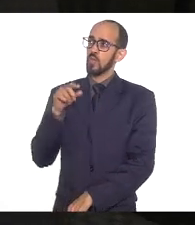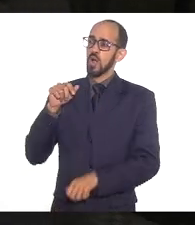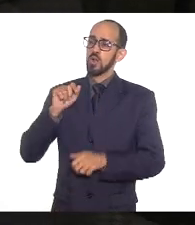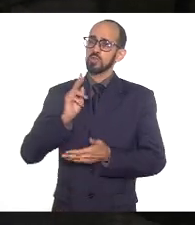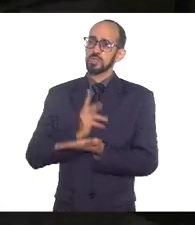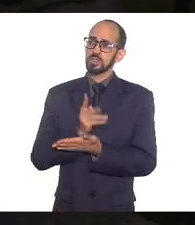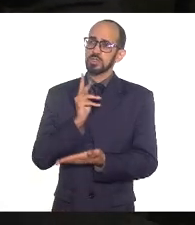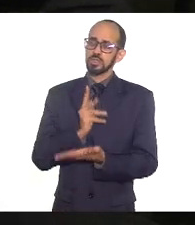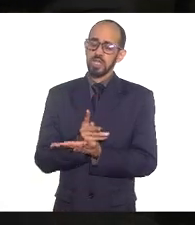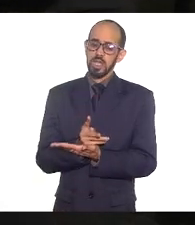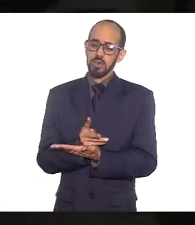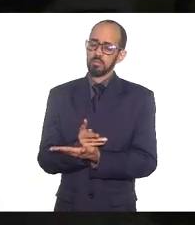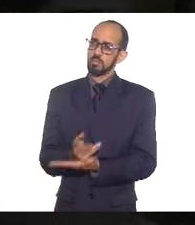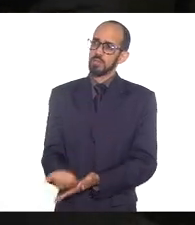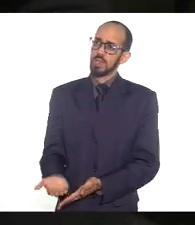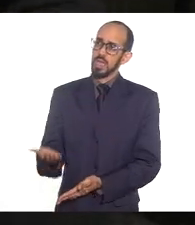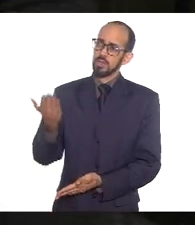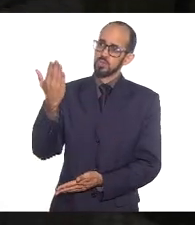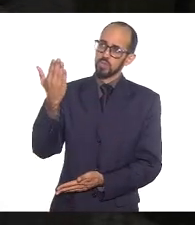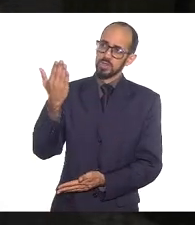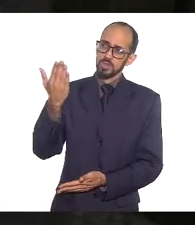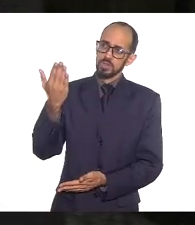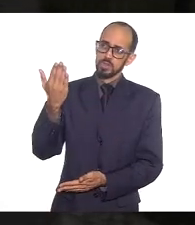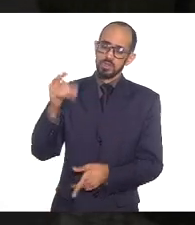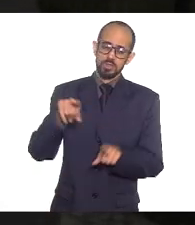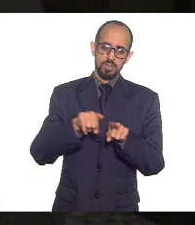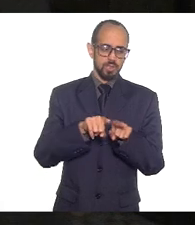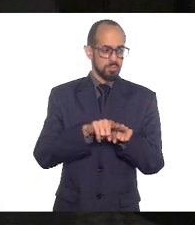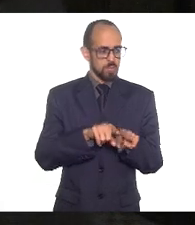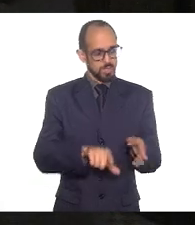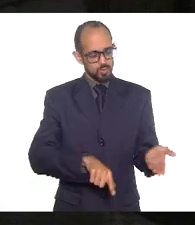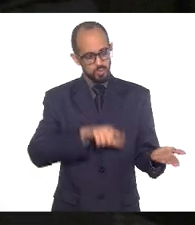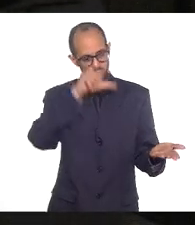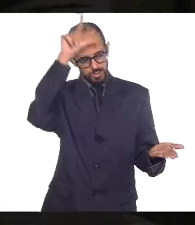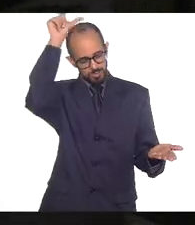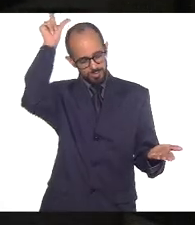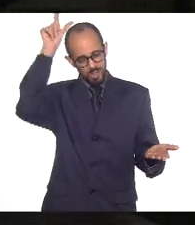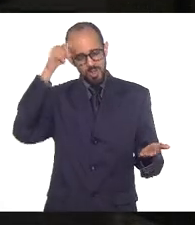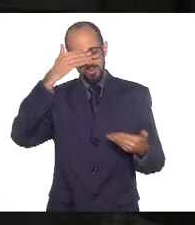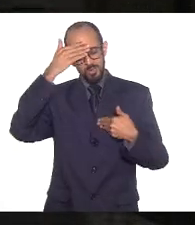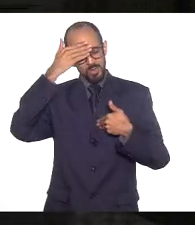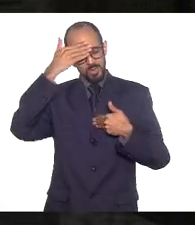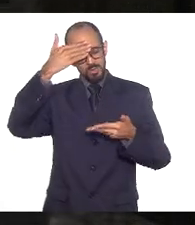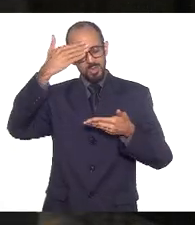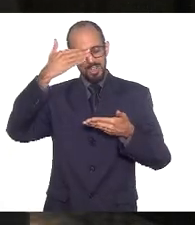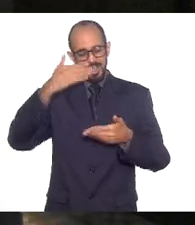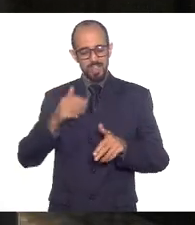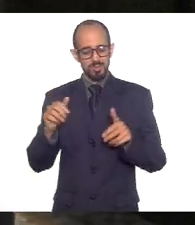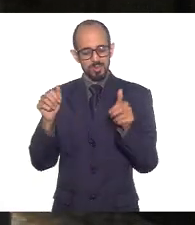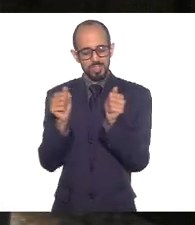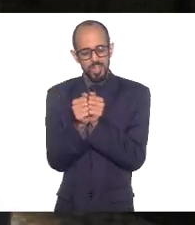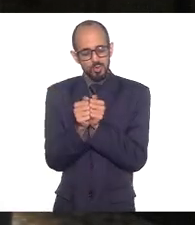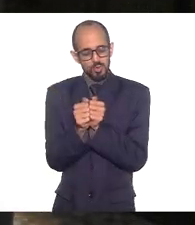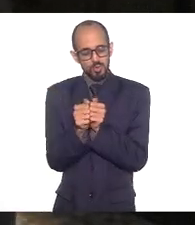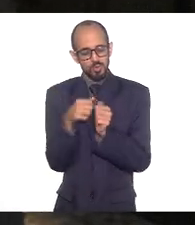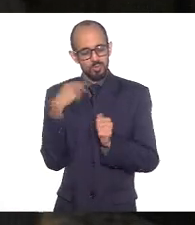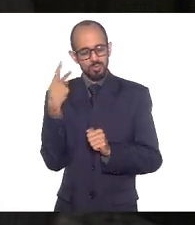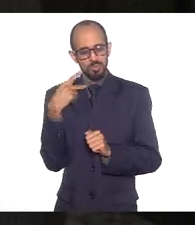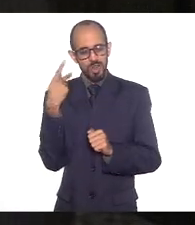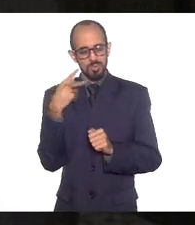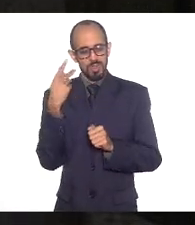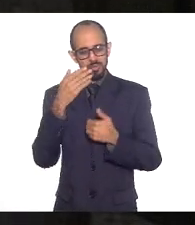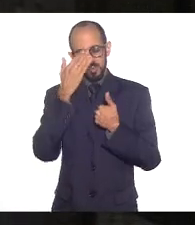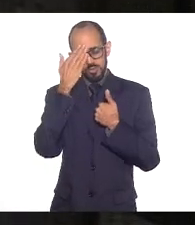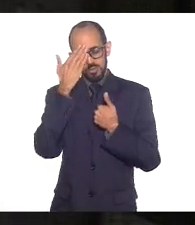sempre vi De Volta excelência e do deputado Luiz Paulo então muito obrigado por fazer parte do Parlamento